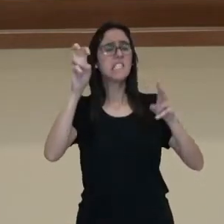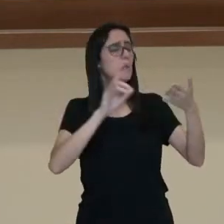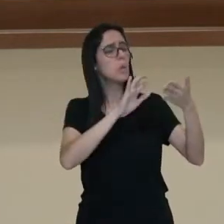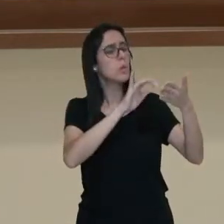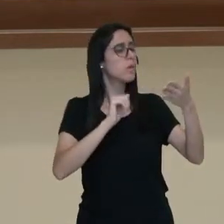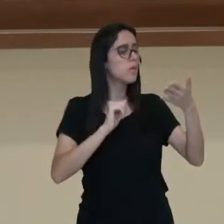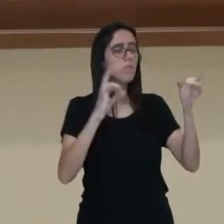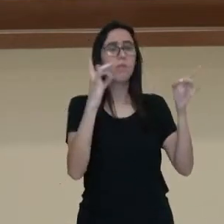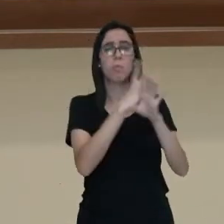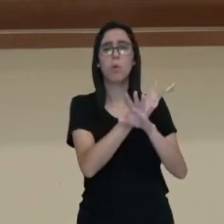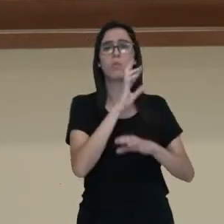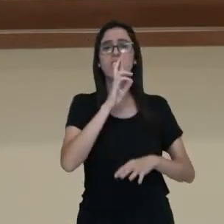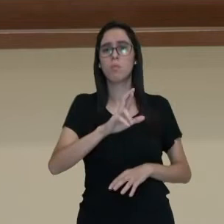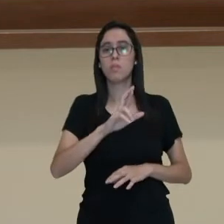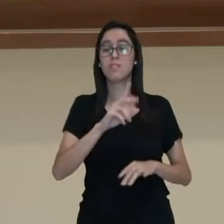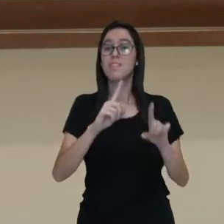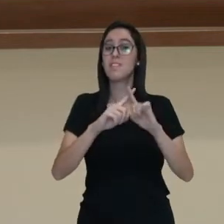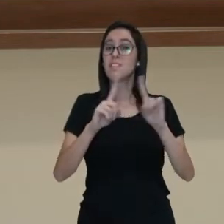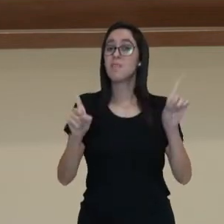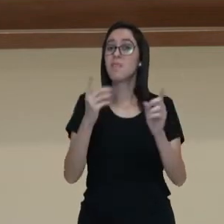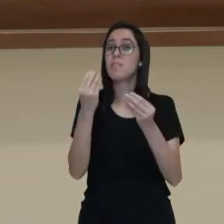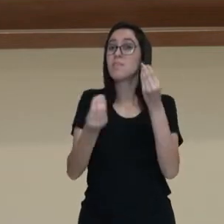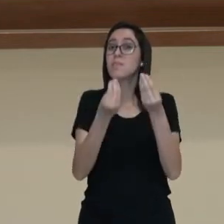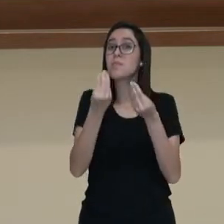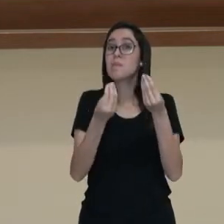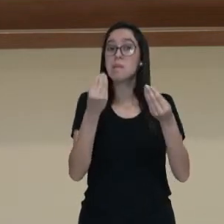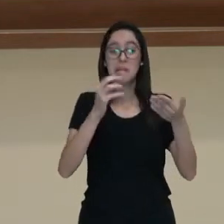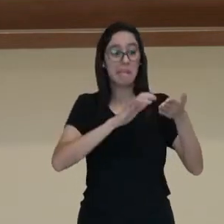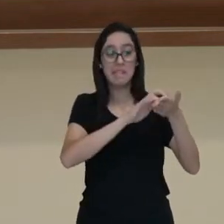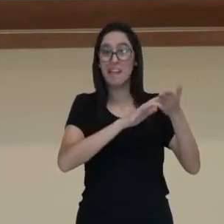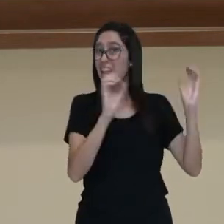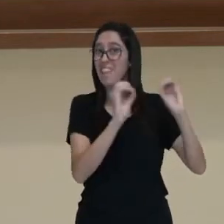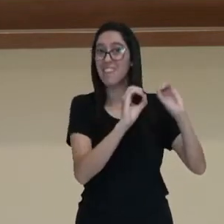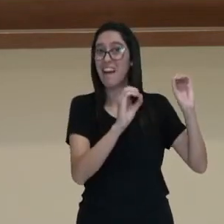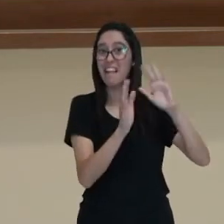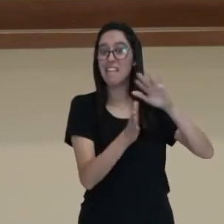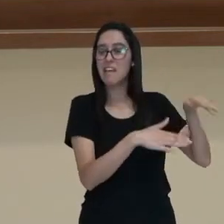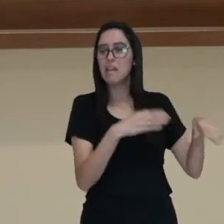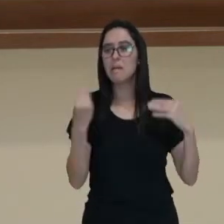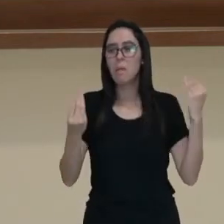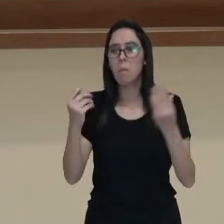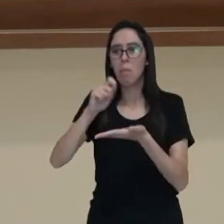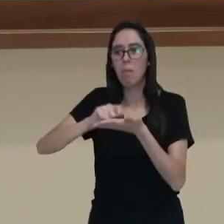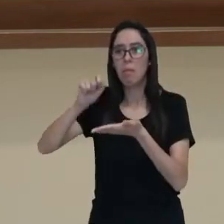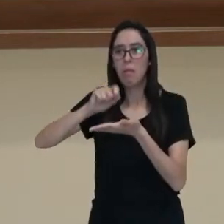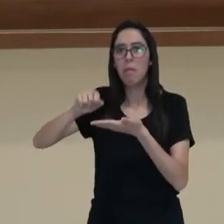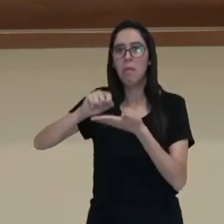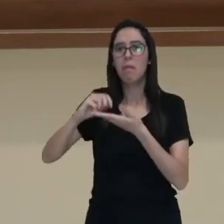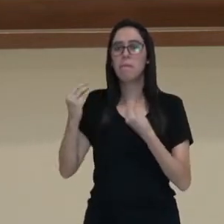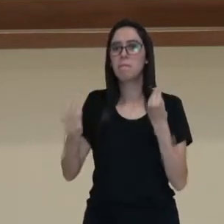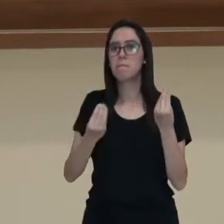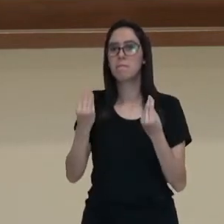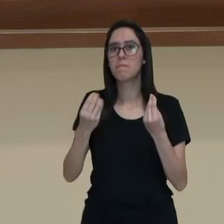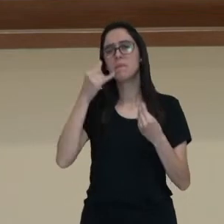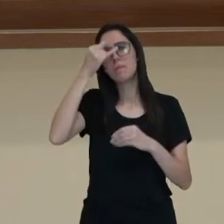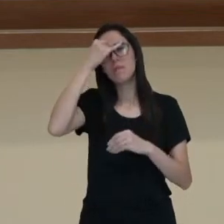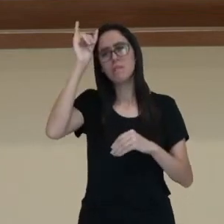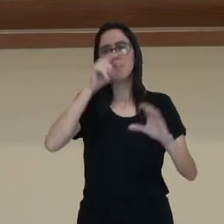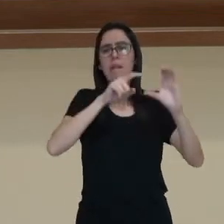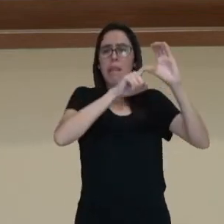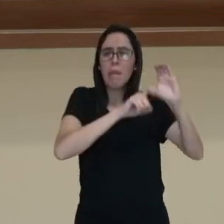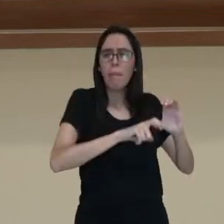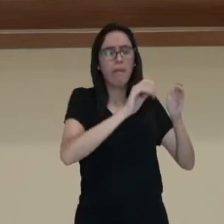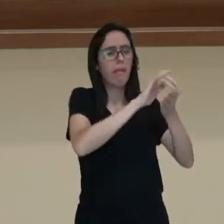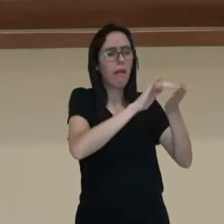dá. Mas e como conseguir sem a calculadora? Ou então, sem que você dependa dela, ok? Que ela